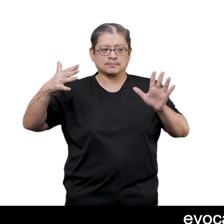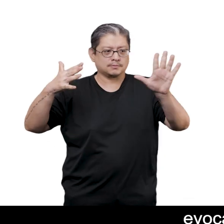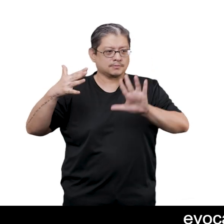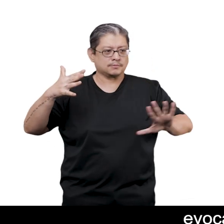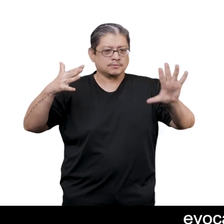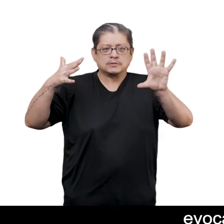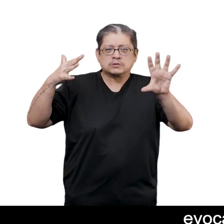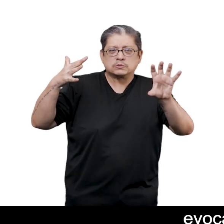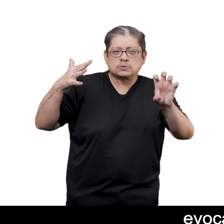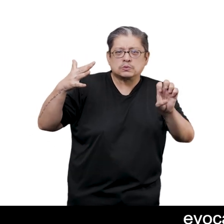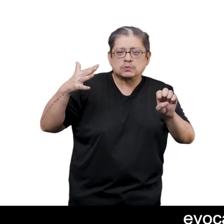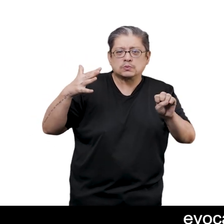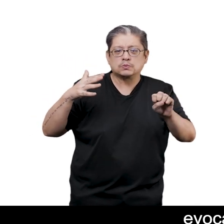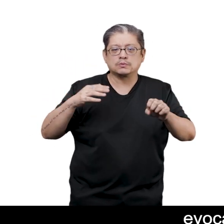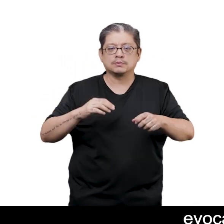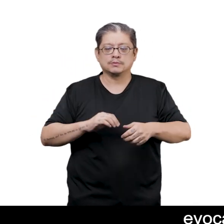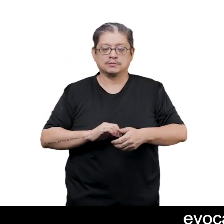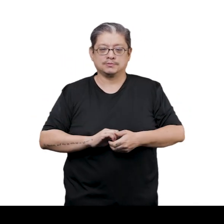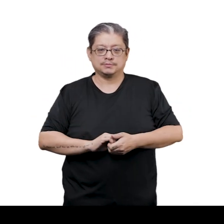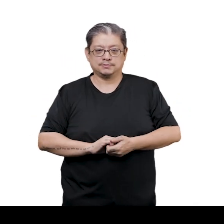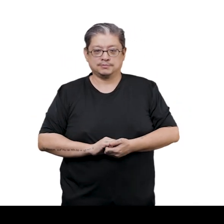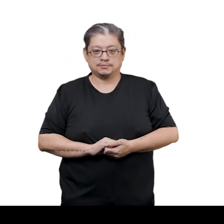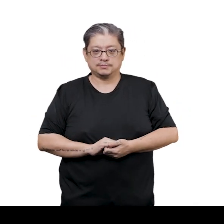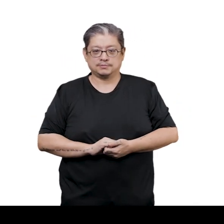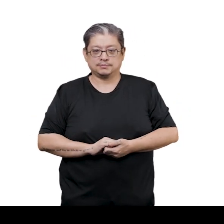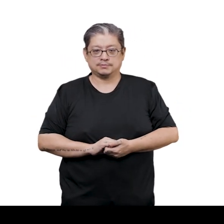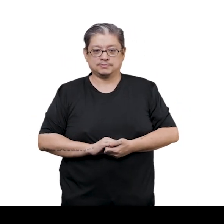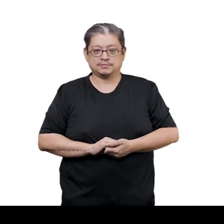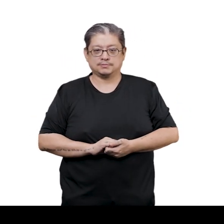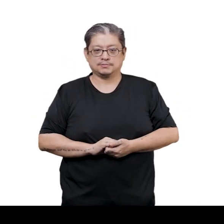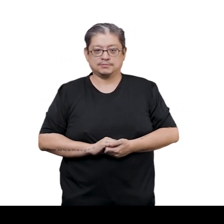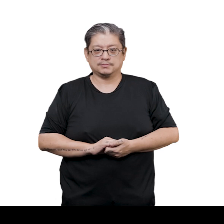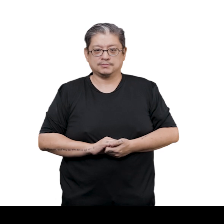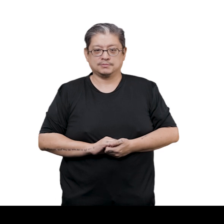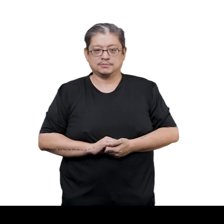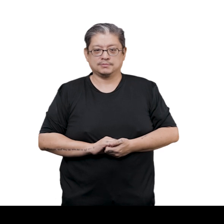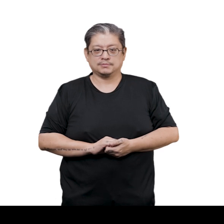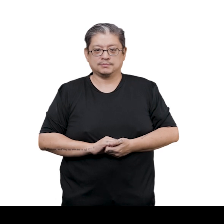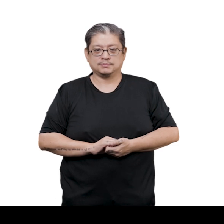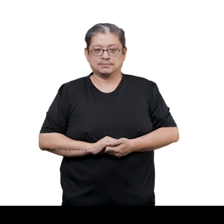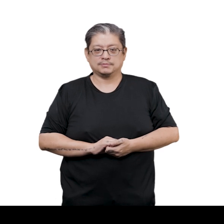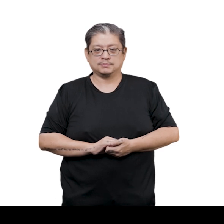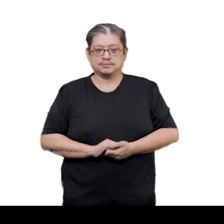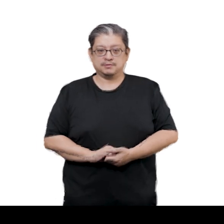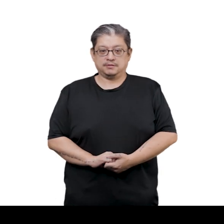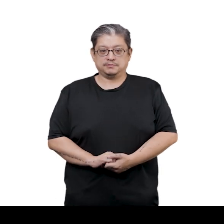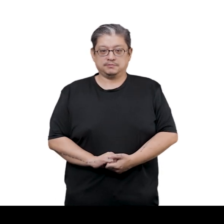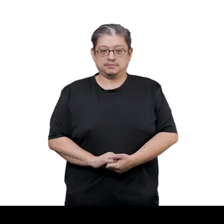luminosas em meio ao fundo negro da pintura.